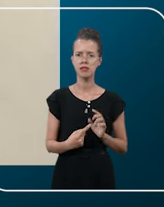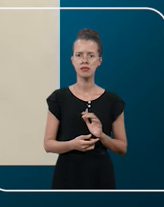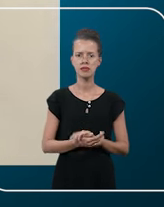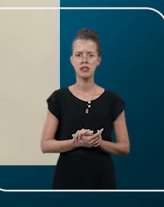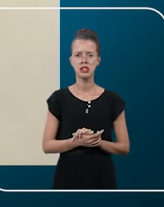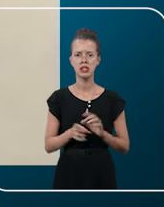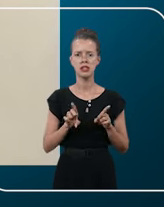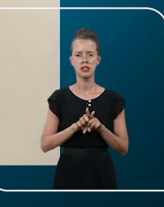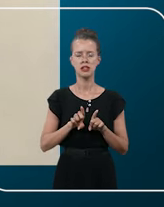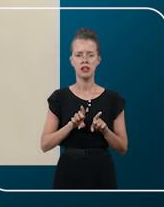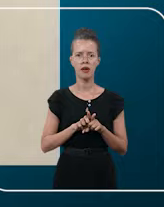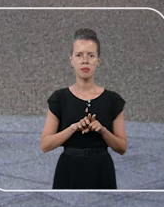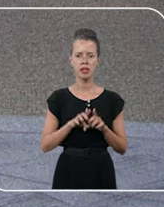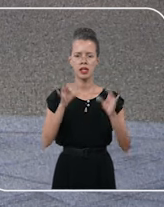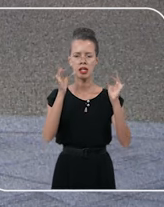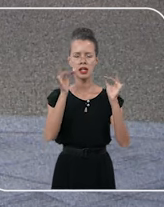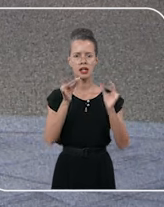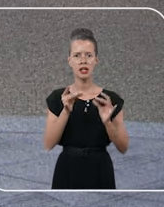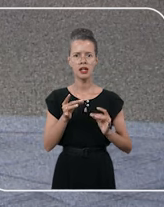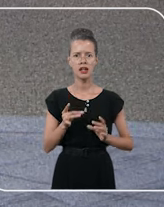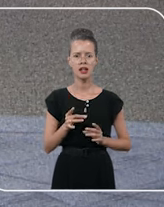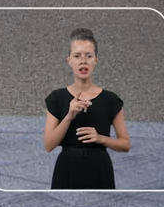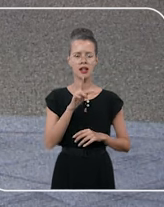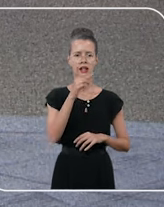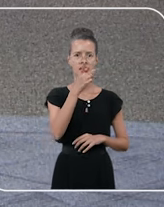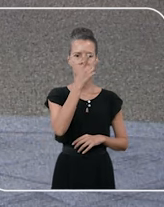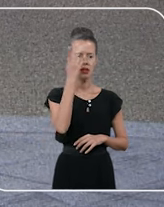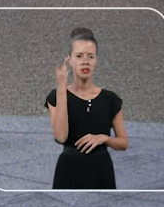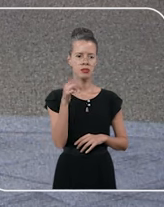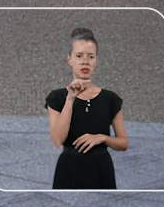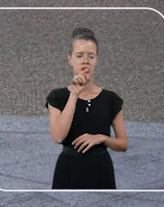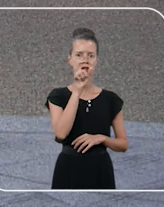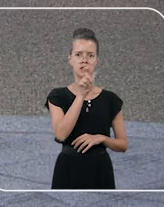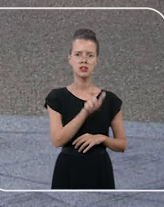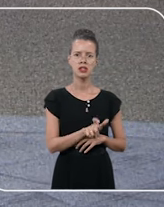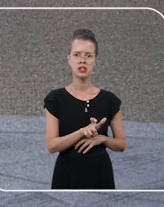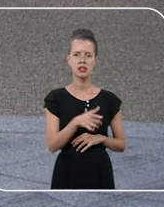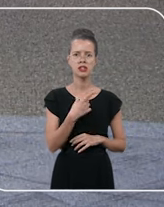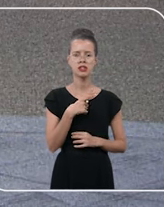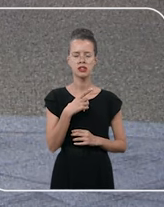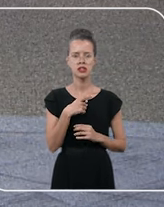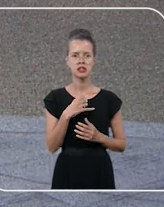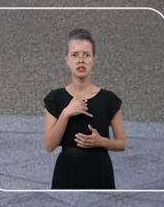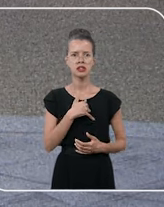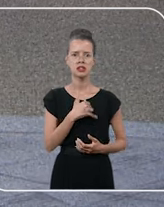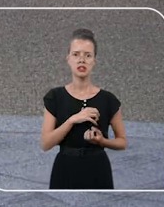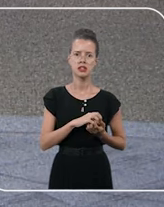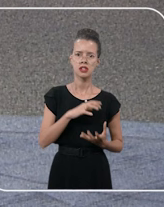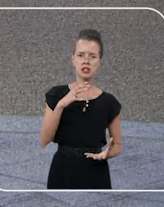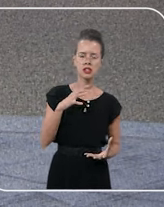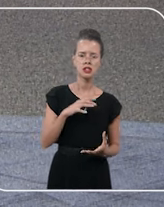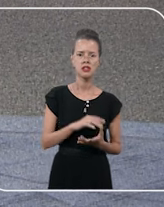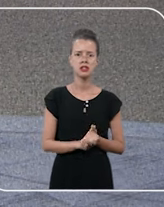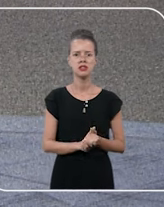da própria vítima, se ela tinha uma idade avançada, se ela tinha uma